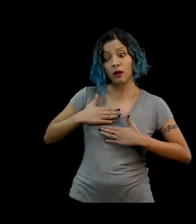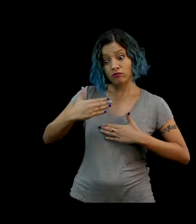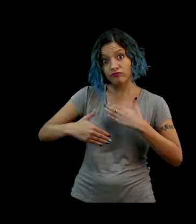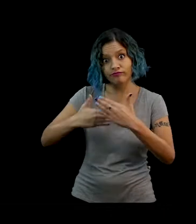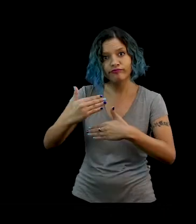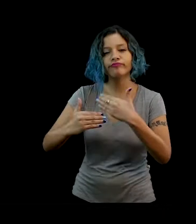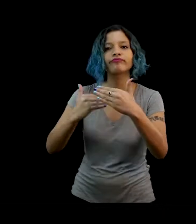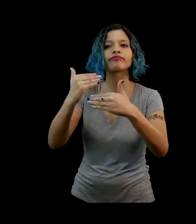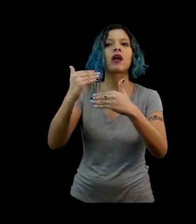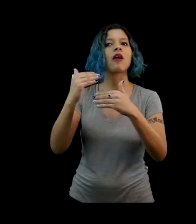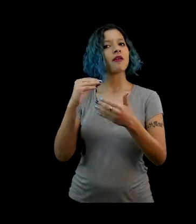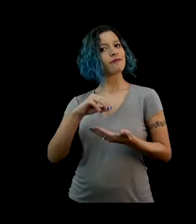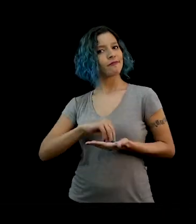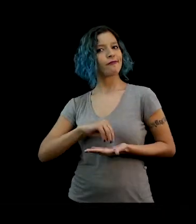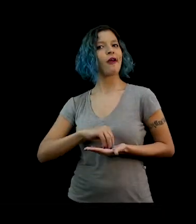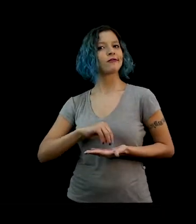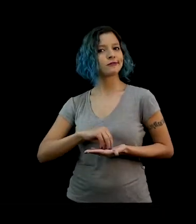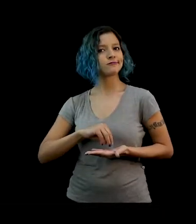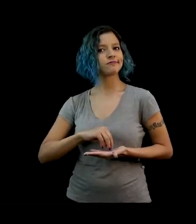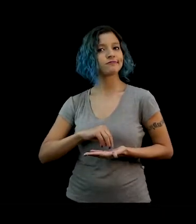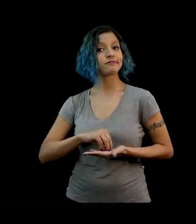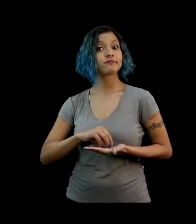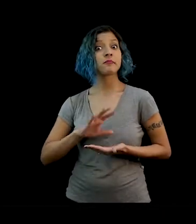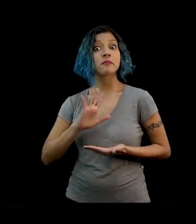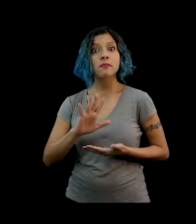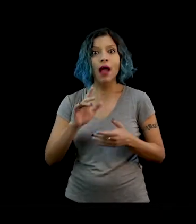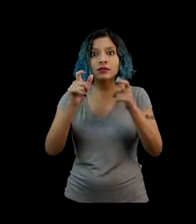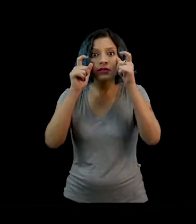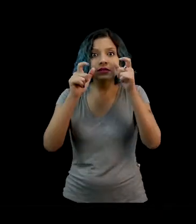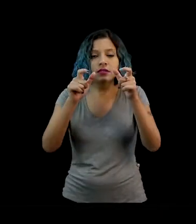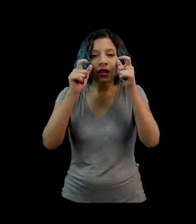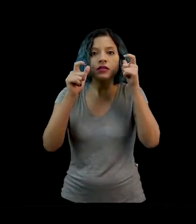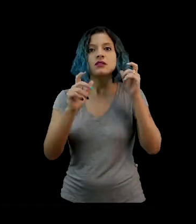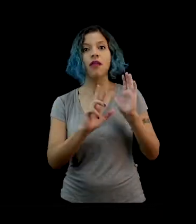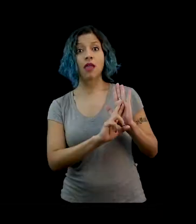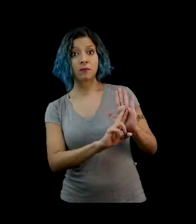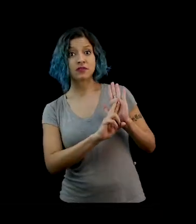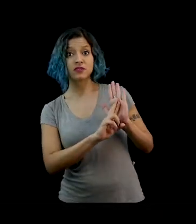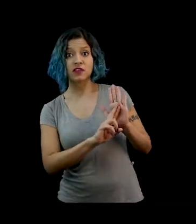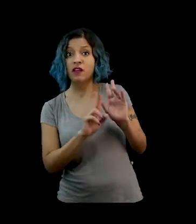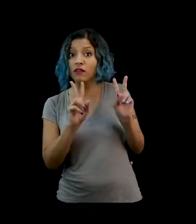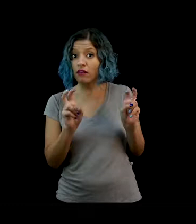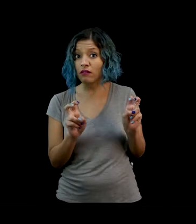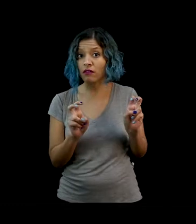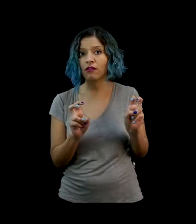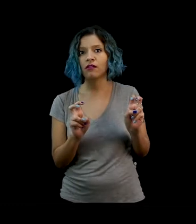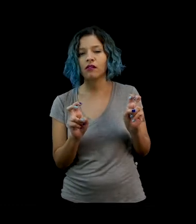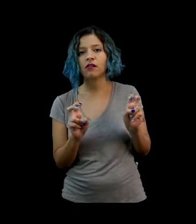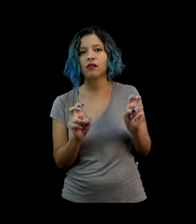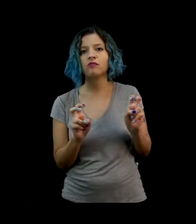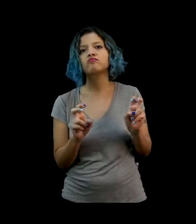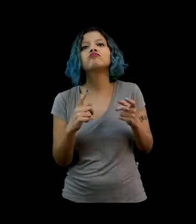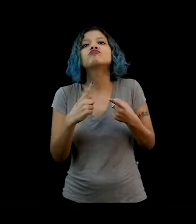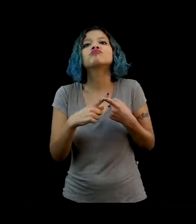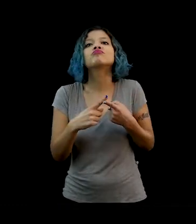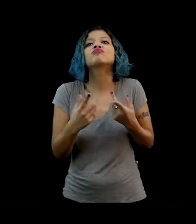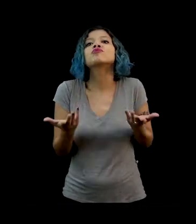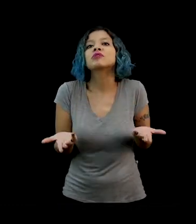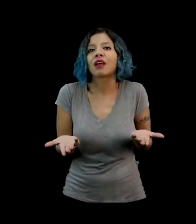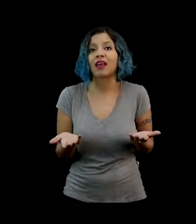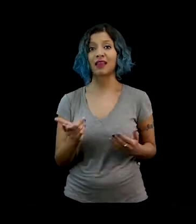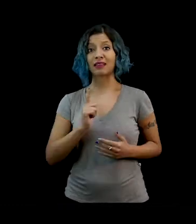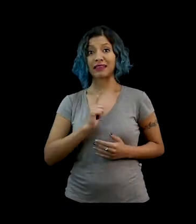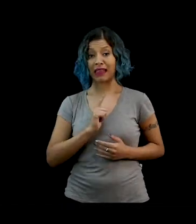muitas evoluído mas eu me interesso nisso ou não me encaixar